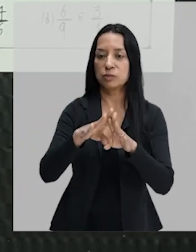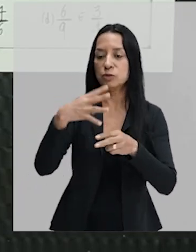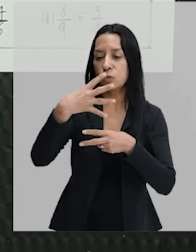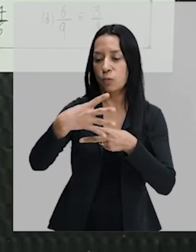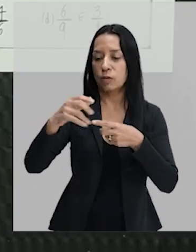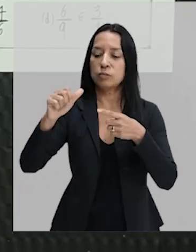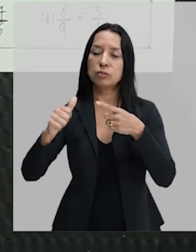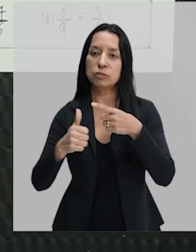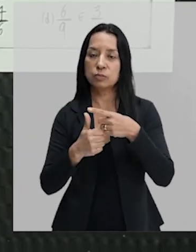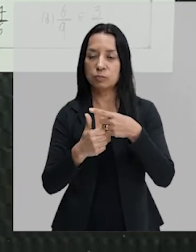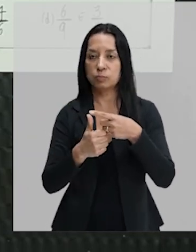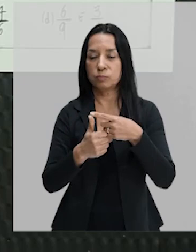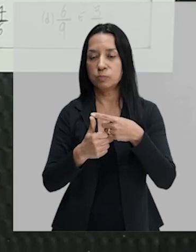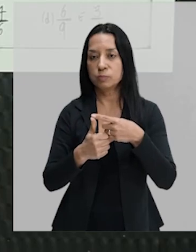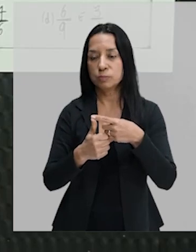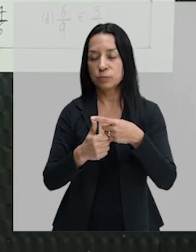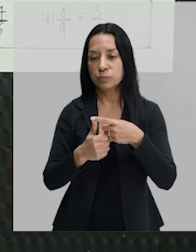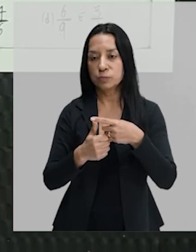para 1.